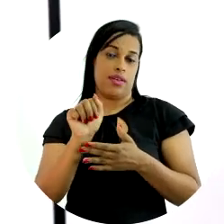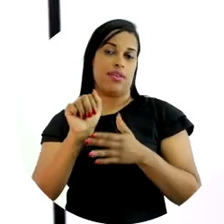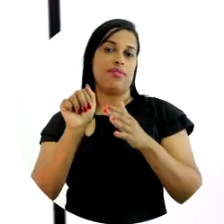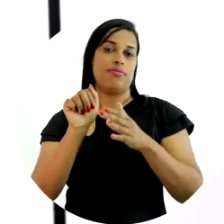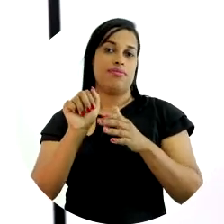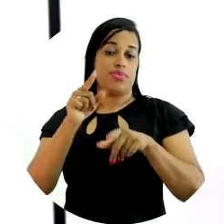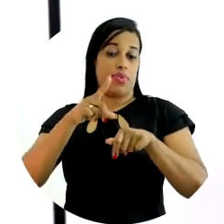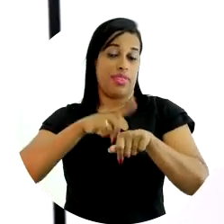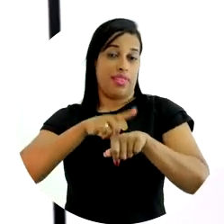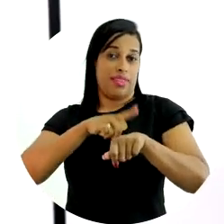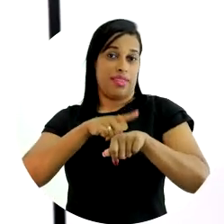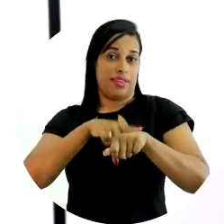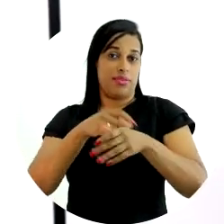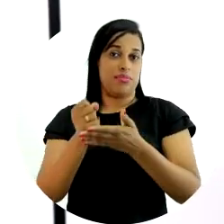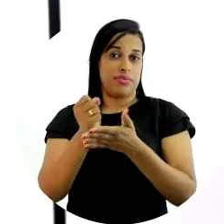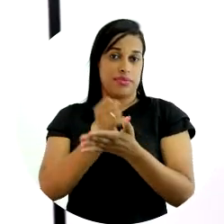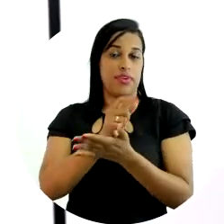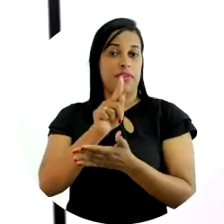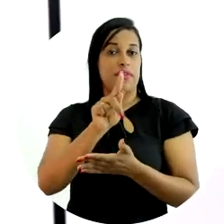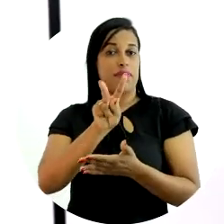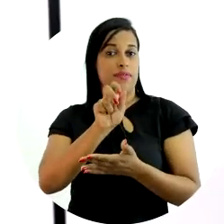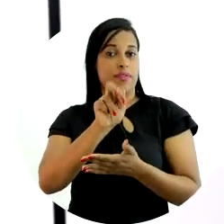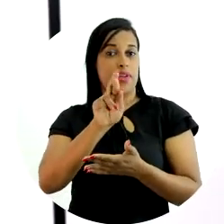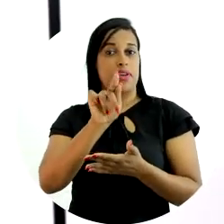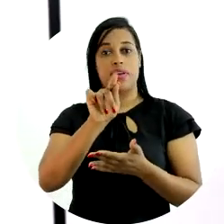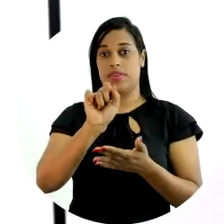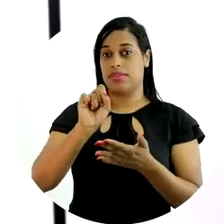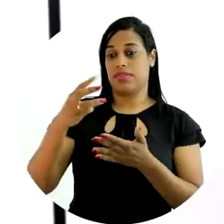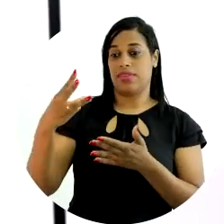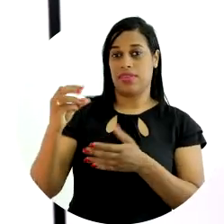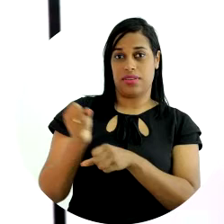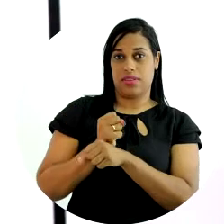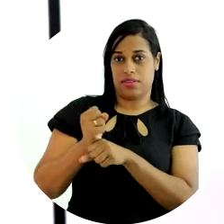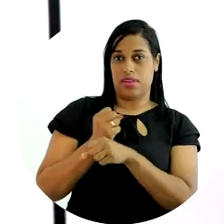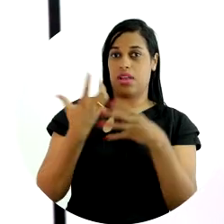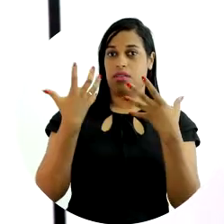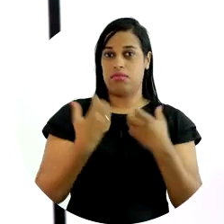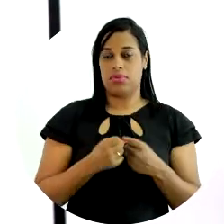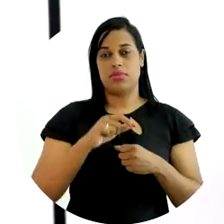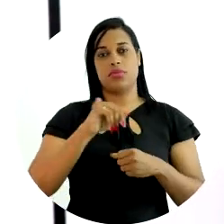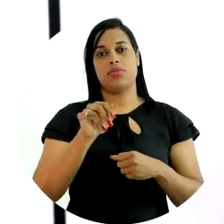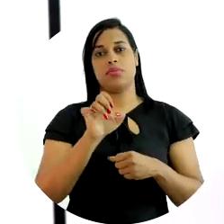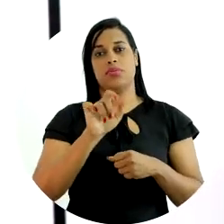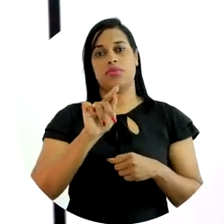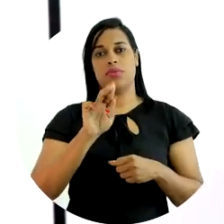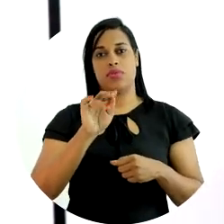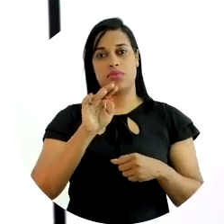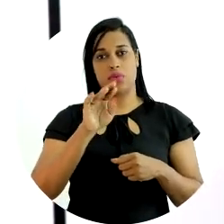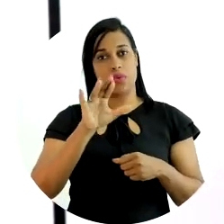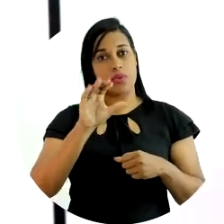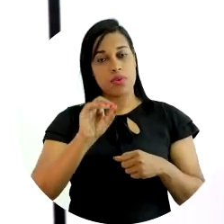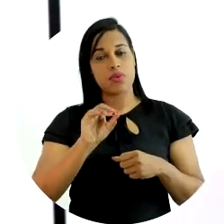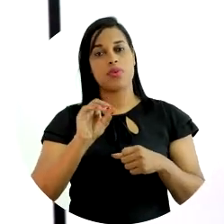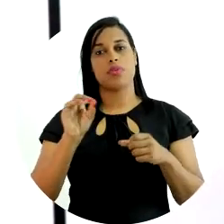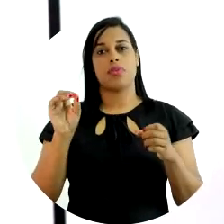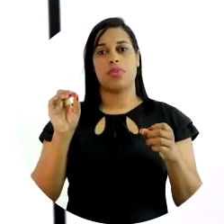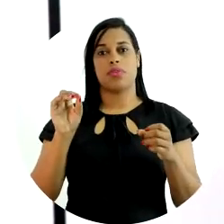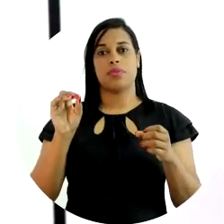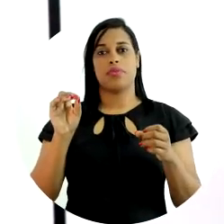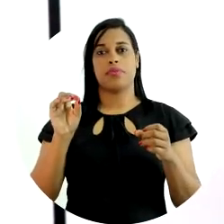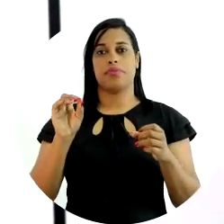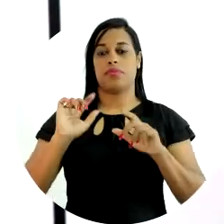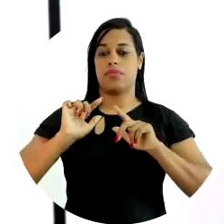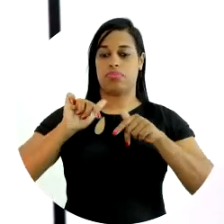Vargas, que foi a época do governo basicamente de 30 anos, onde assumiu o presidente Getúlio Vargas, que depois